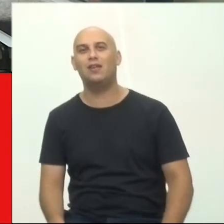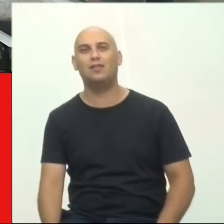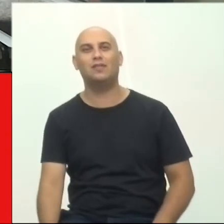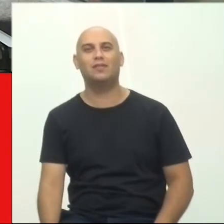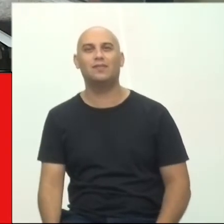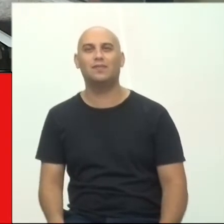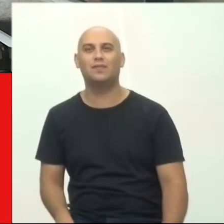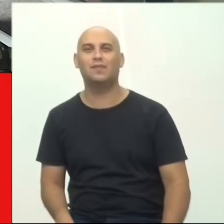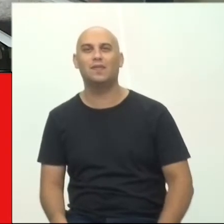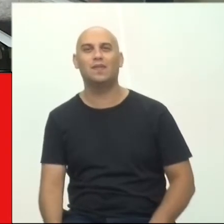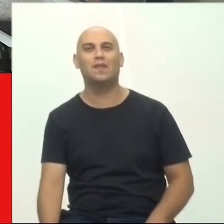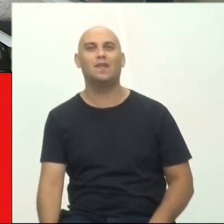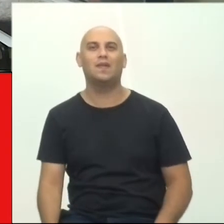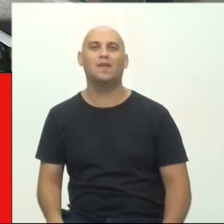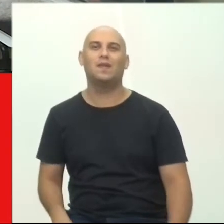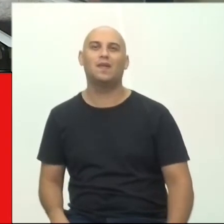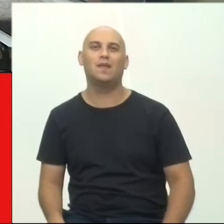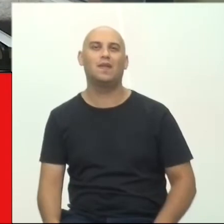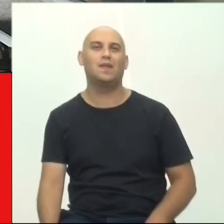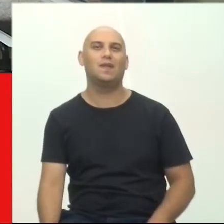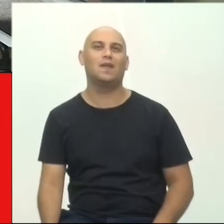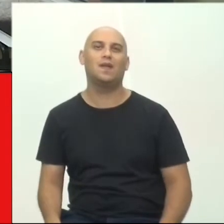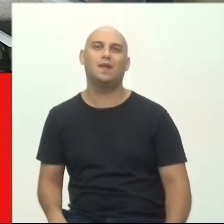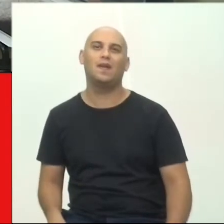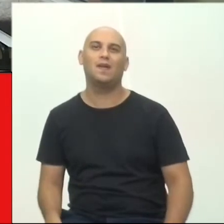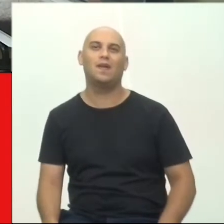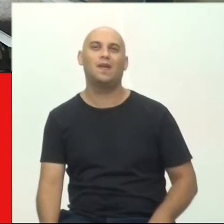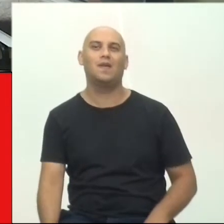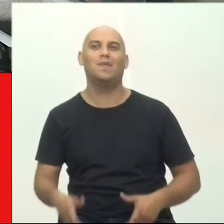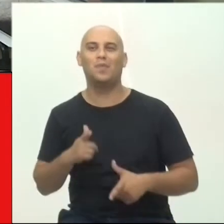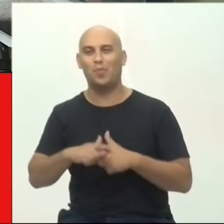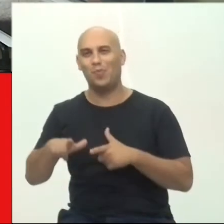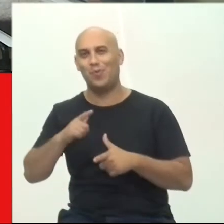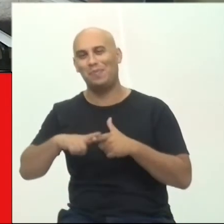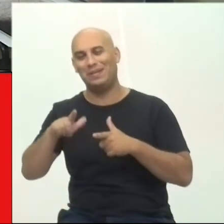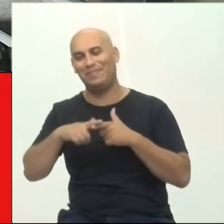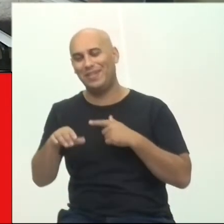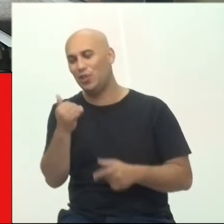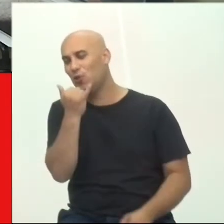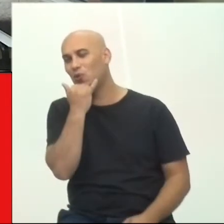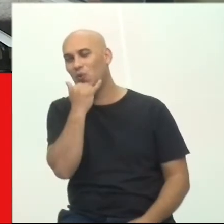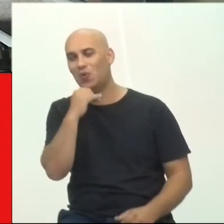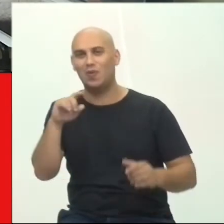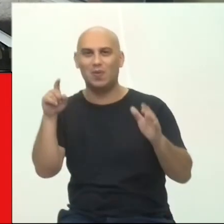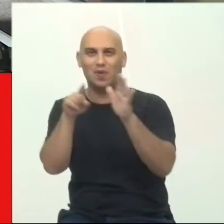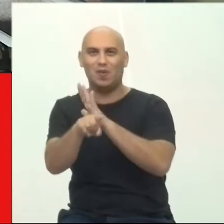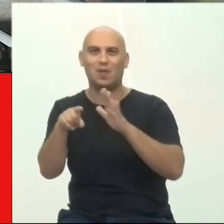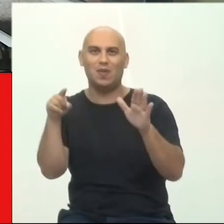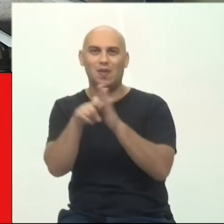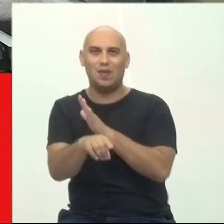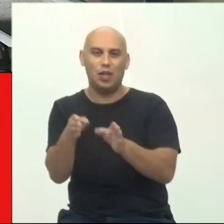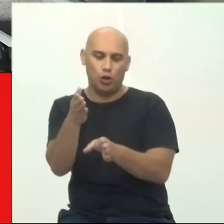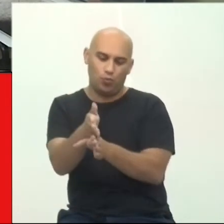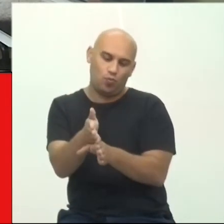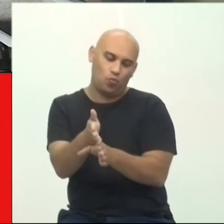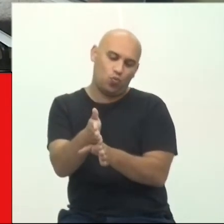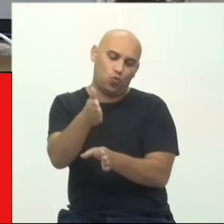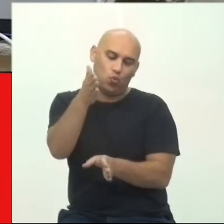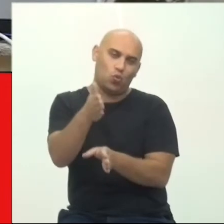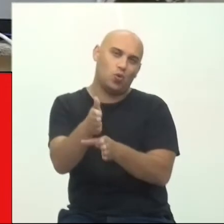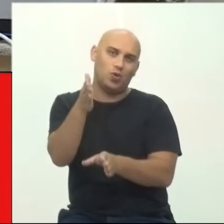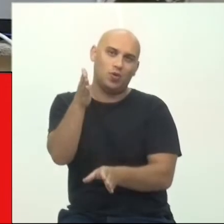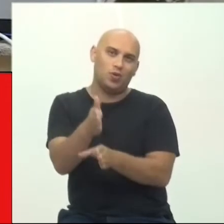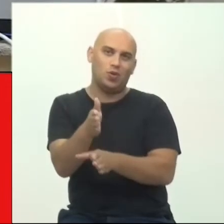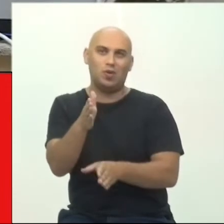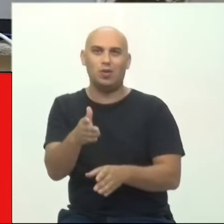Enquanto a Giovana não resolve o probleminha técnico, enquanto isso, eu queria fazer um questionamento quanto à mureta, né? O que isso